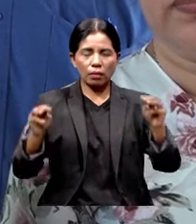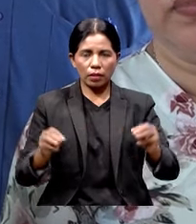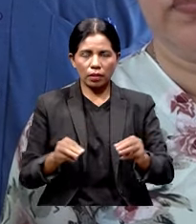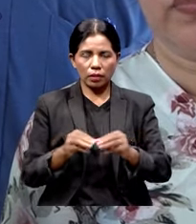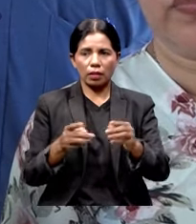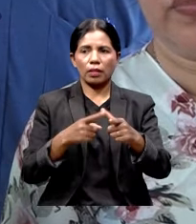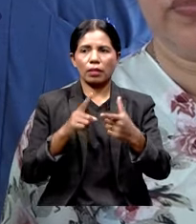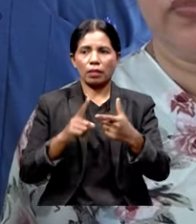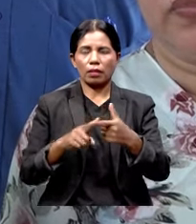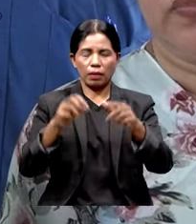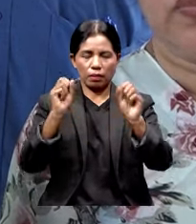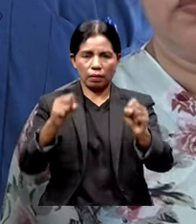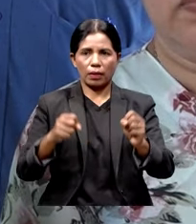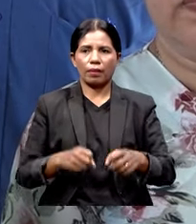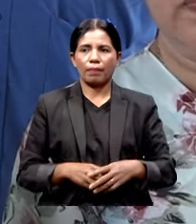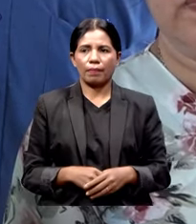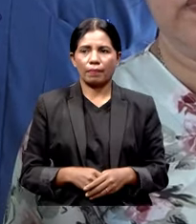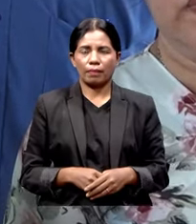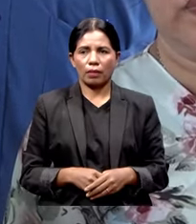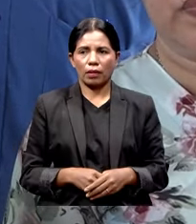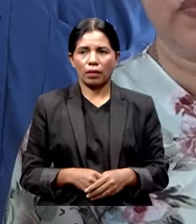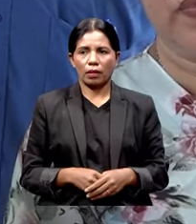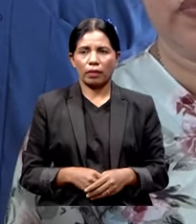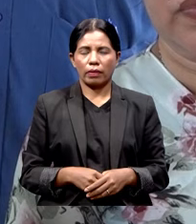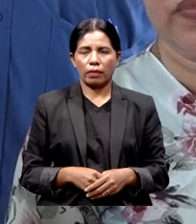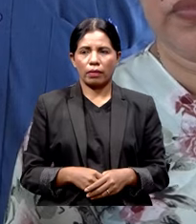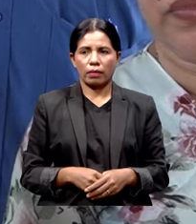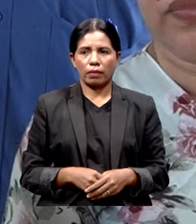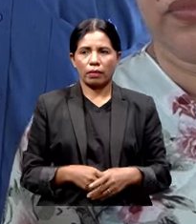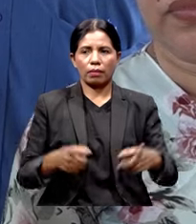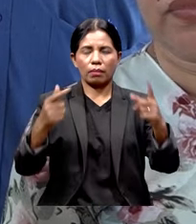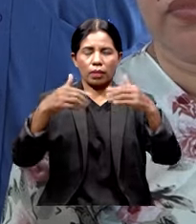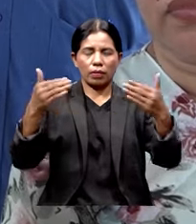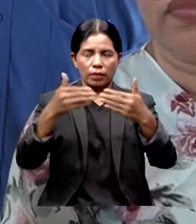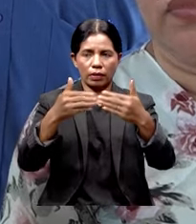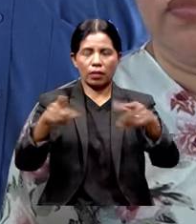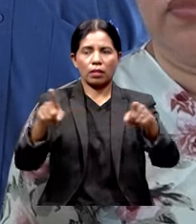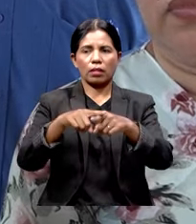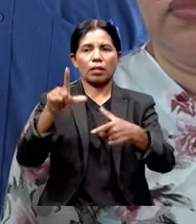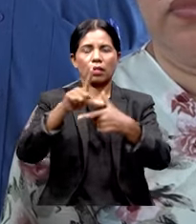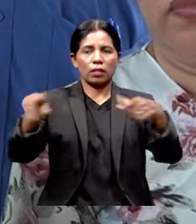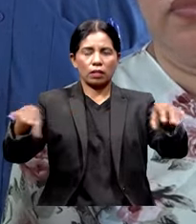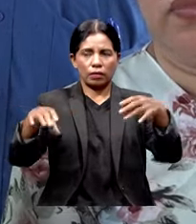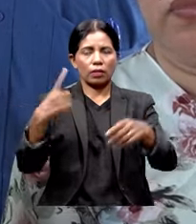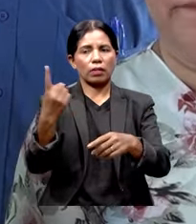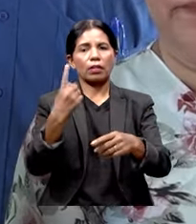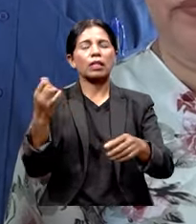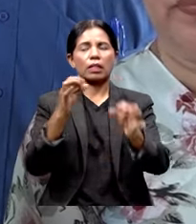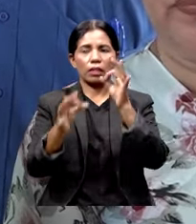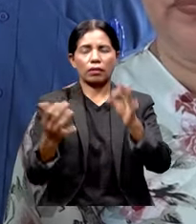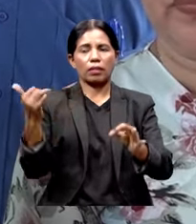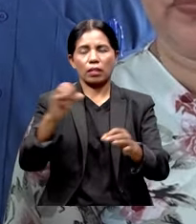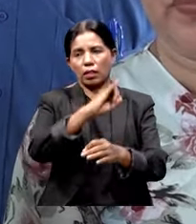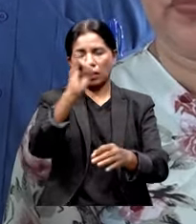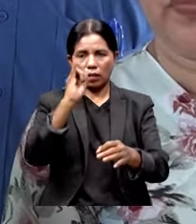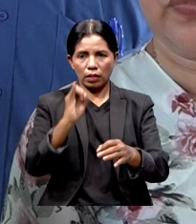e depois Macabelemos, Liu, mais a fronteira, né, são linha de coordenação de que Sira